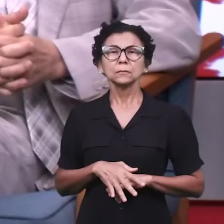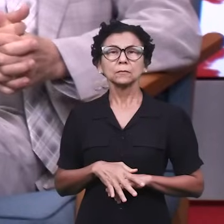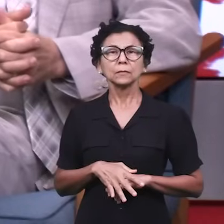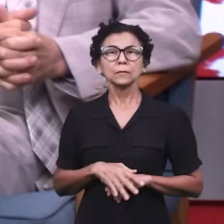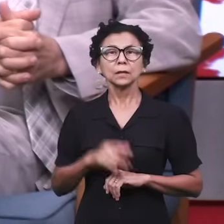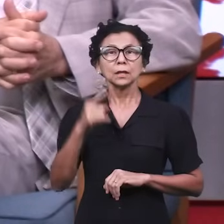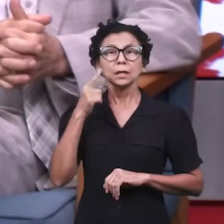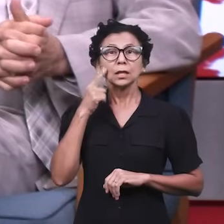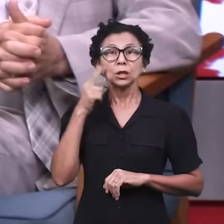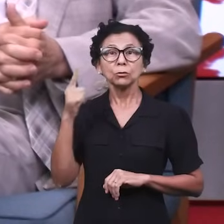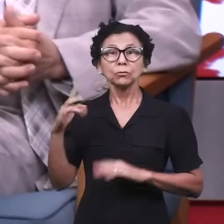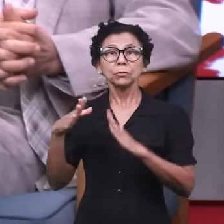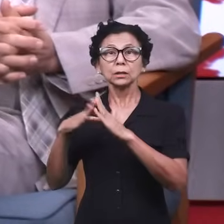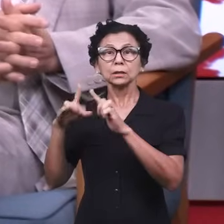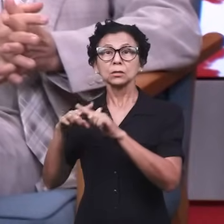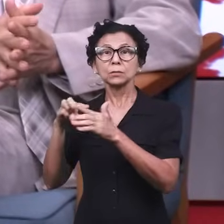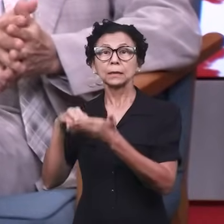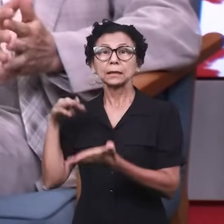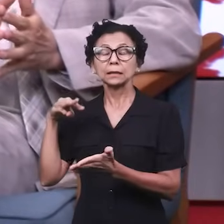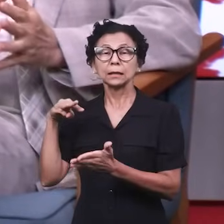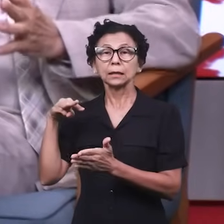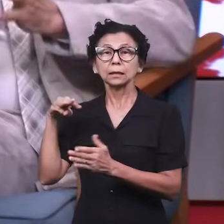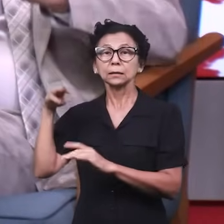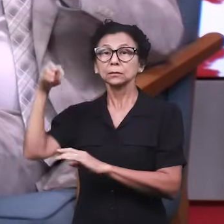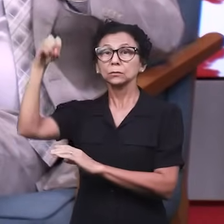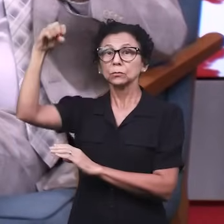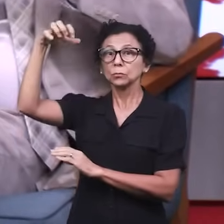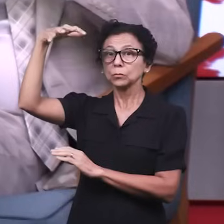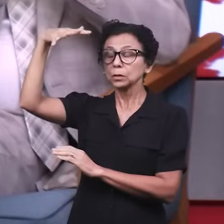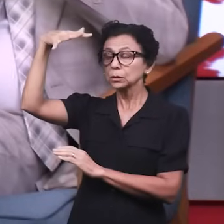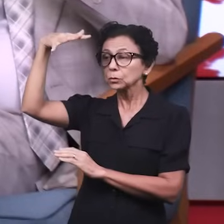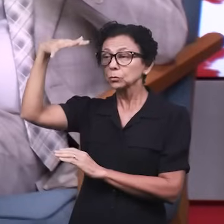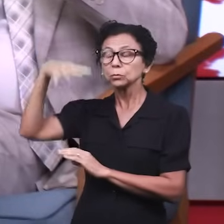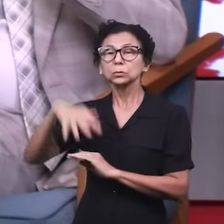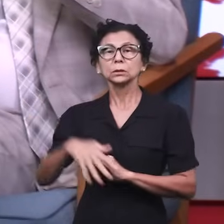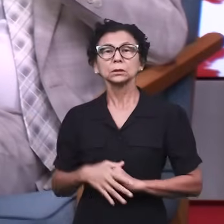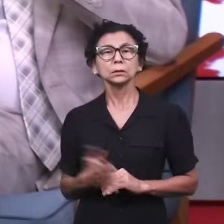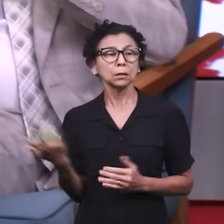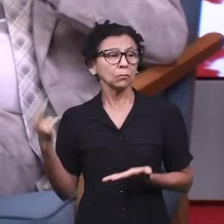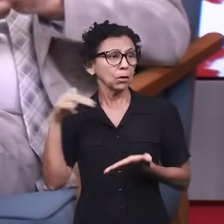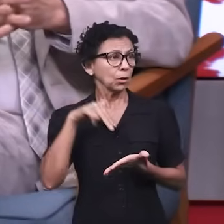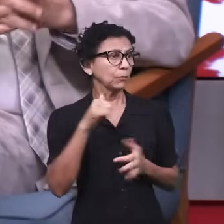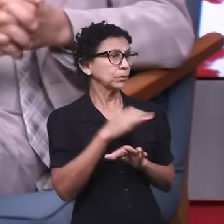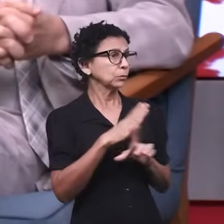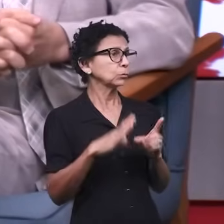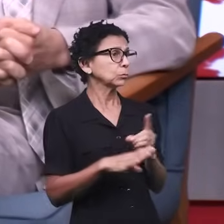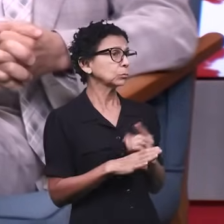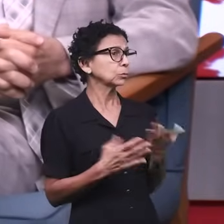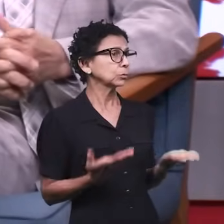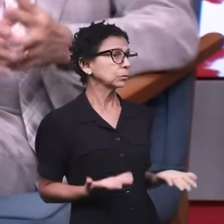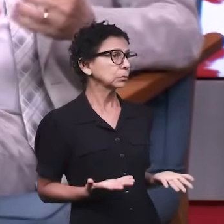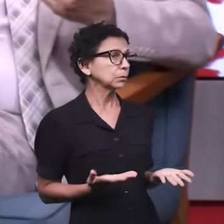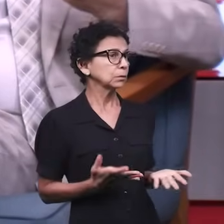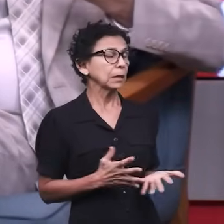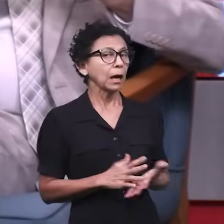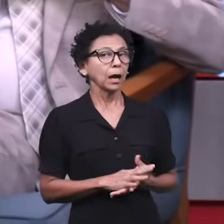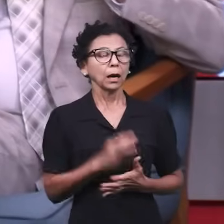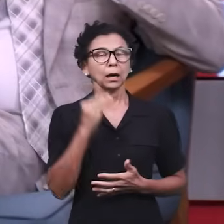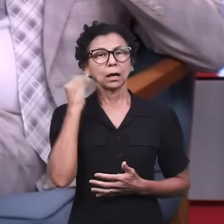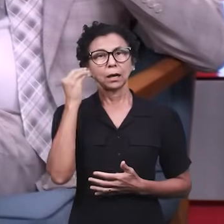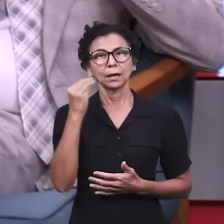hoje. Essa senhora se converteu ali, teve uma experiência impressionante.